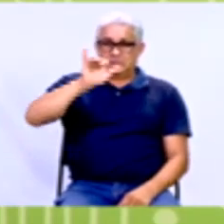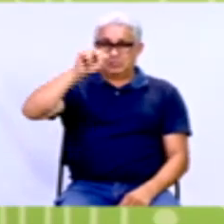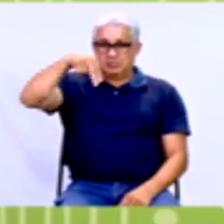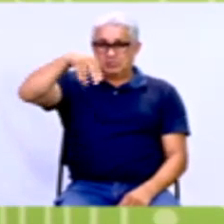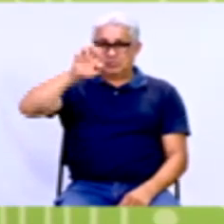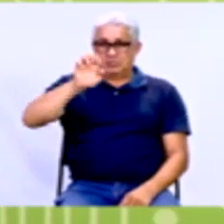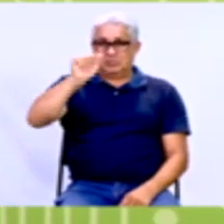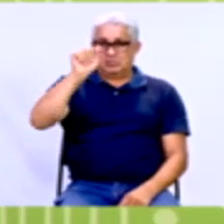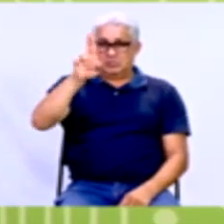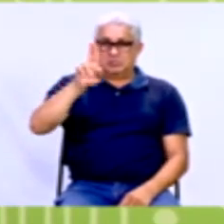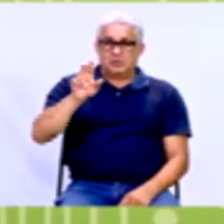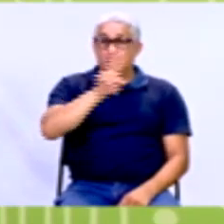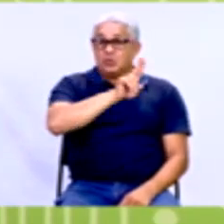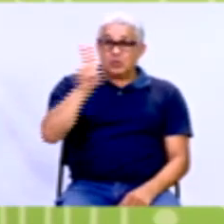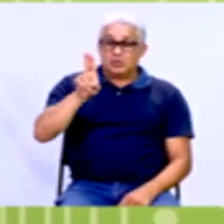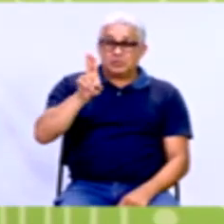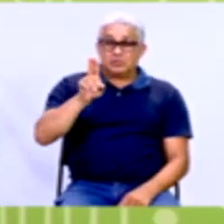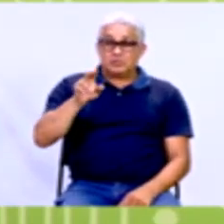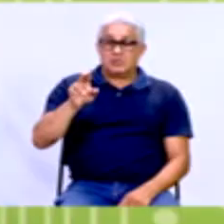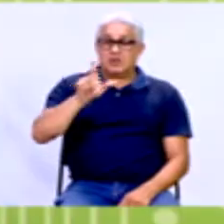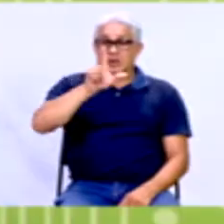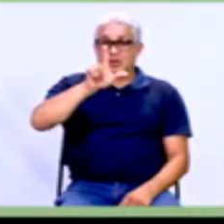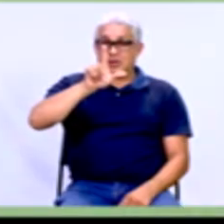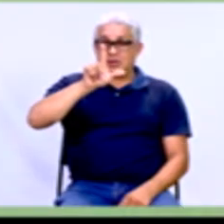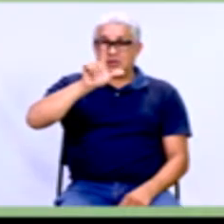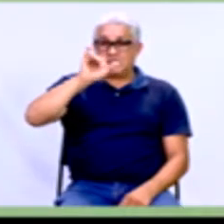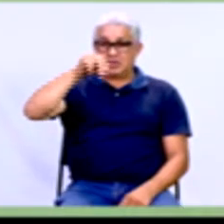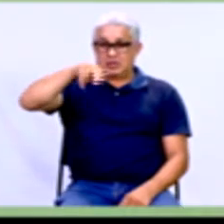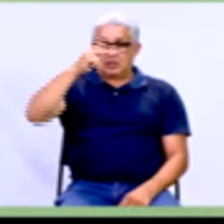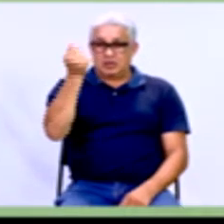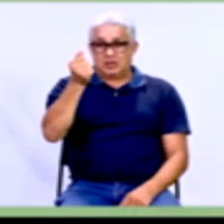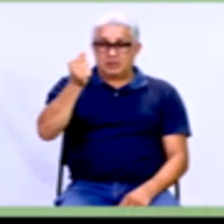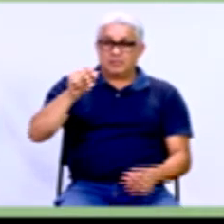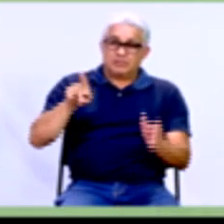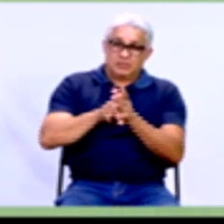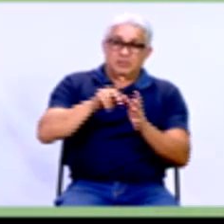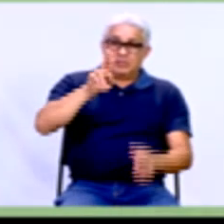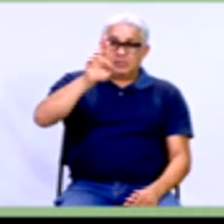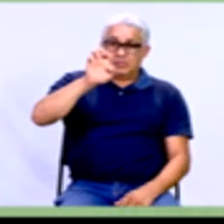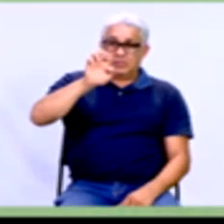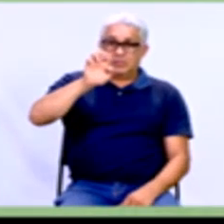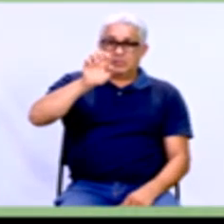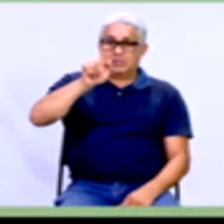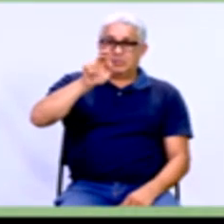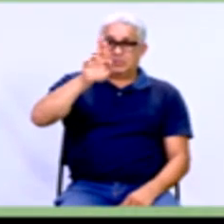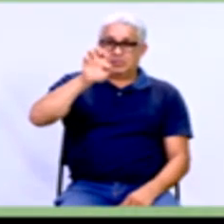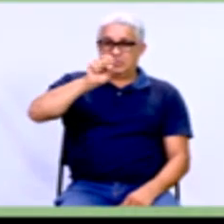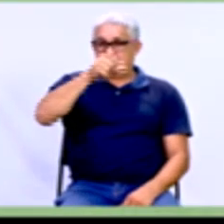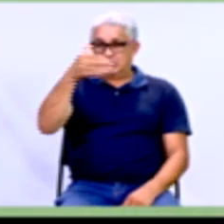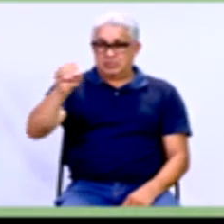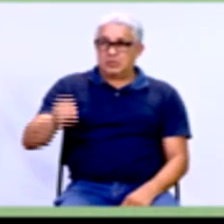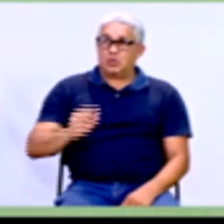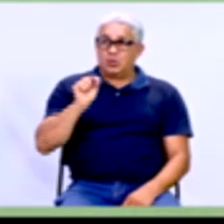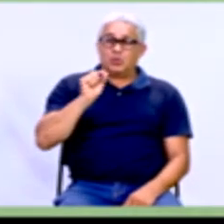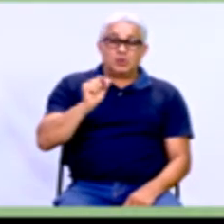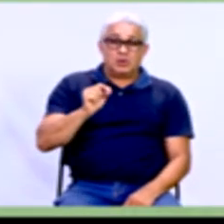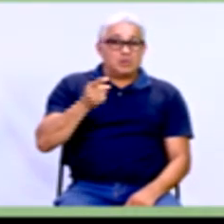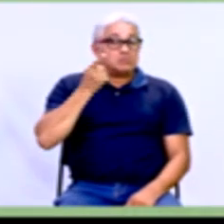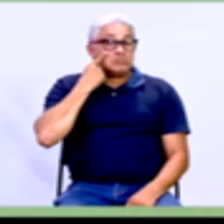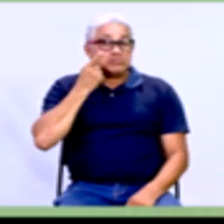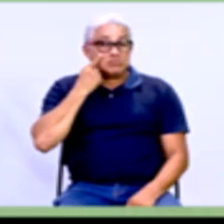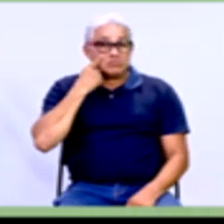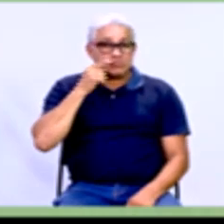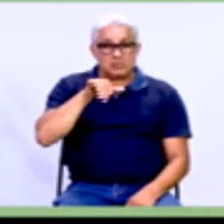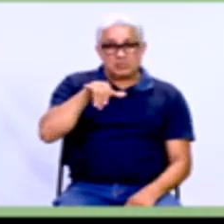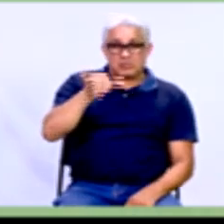linha é chamada de linha de regressão e sua equação pode ser usada para prever os valores de y